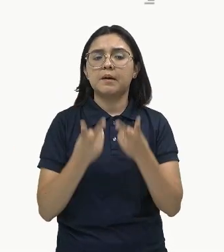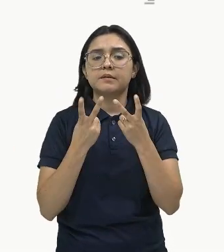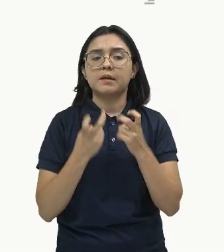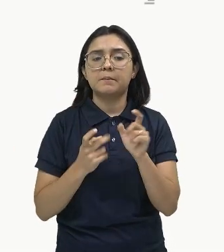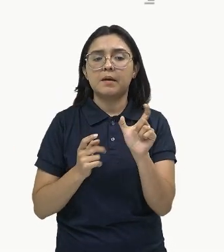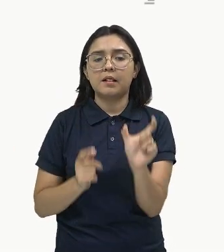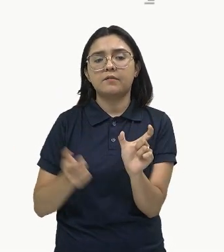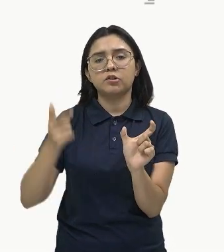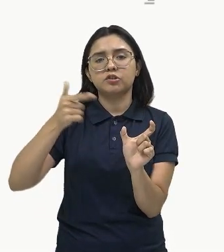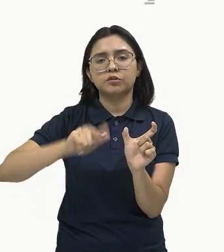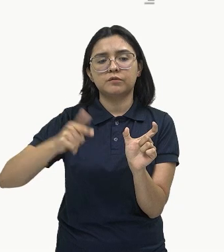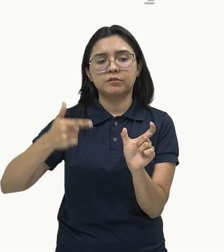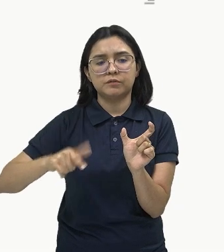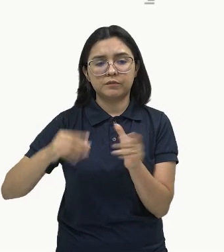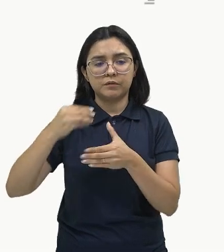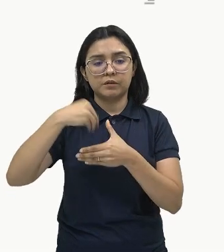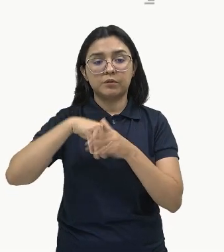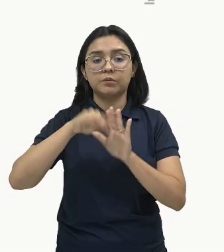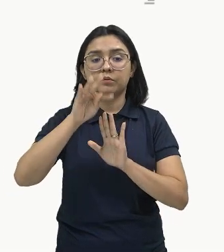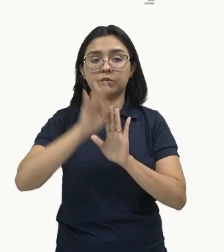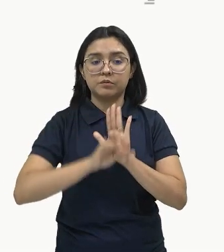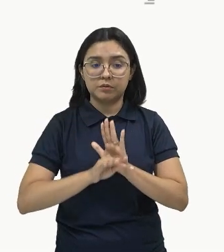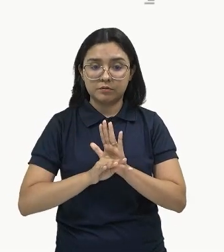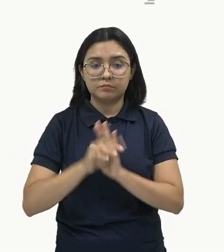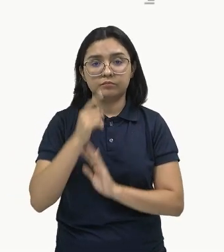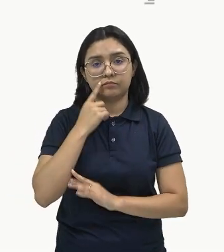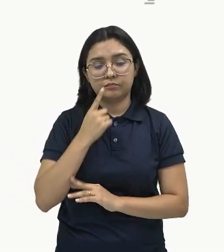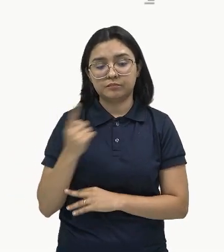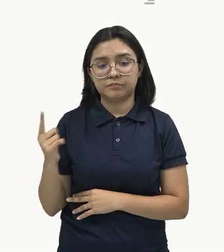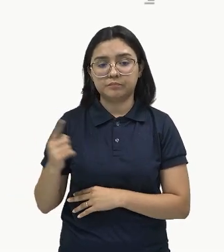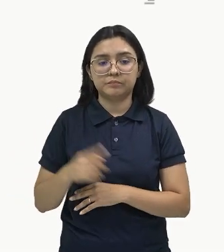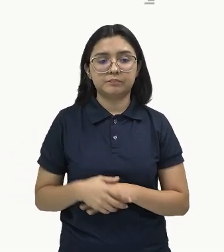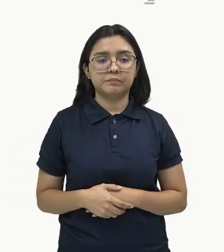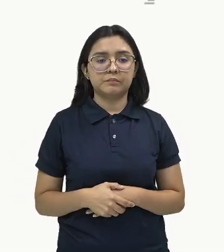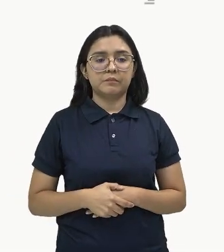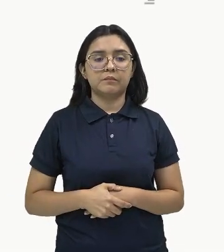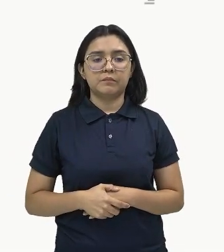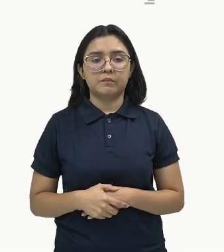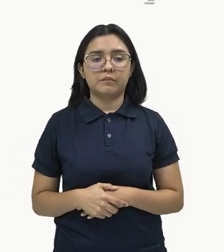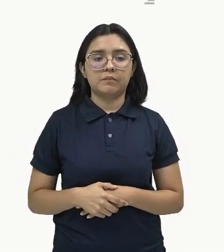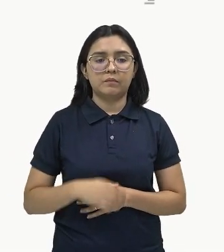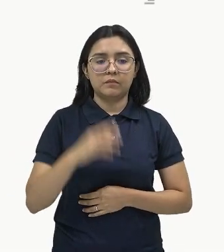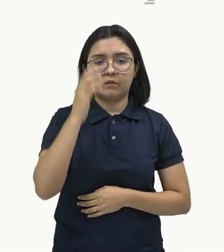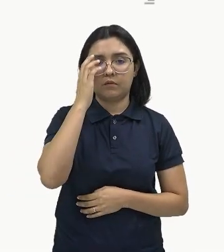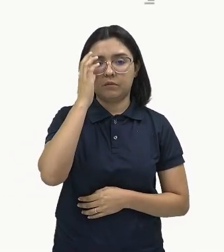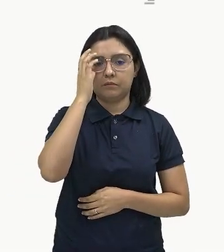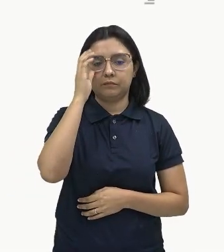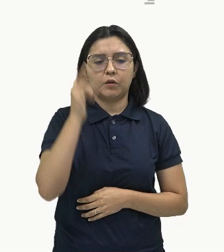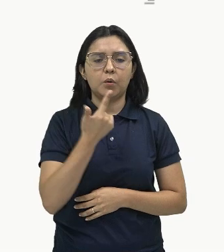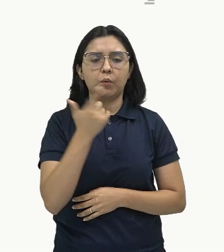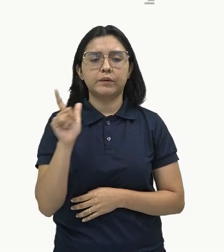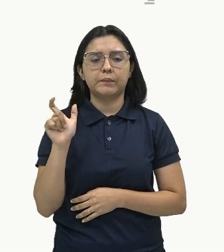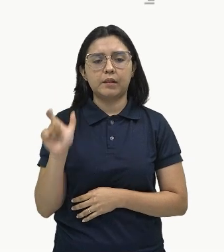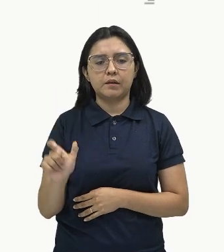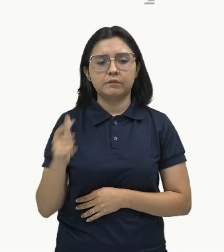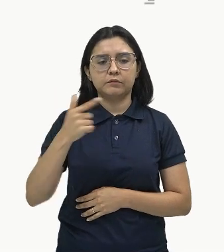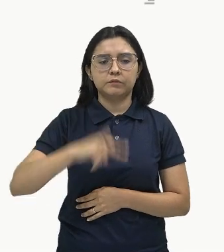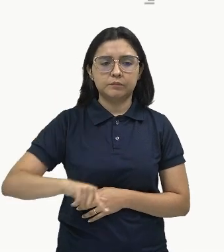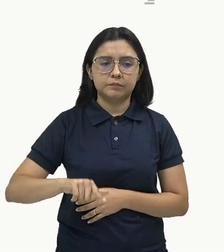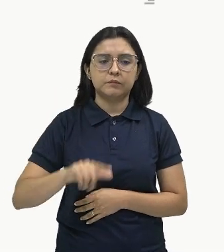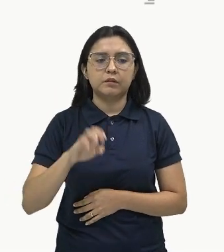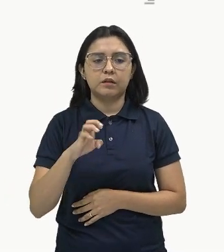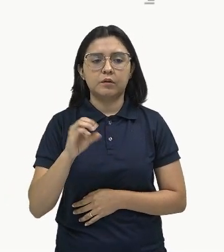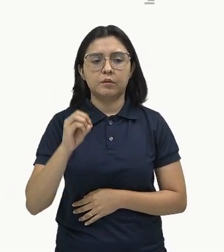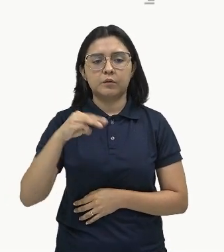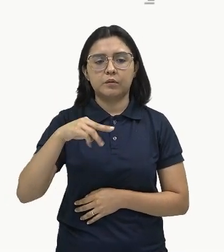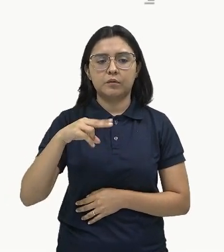só. Consumerism, apareceu aqui. Vamos ver se aparece mais alguma outra. Olha,